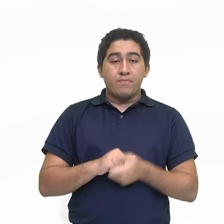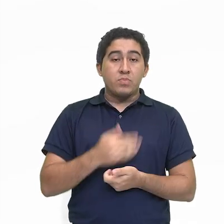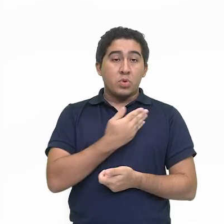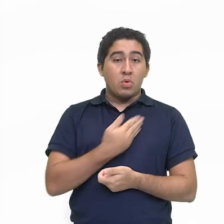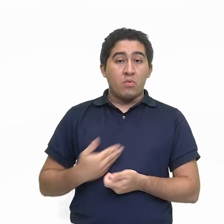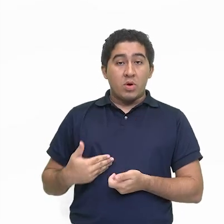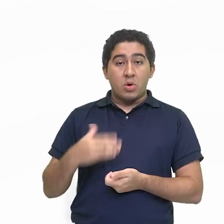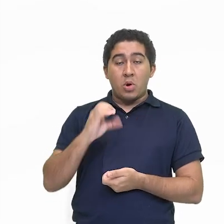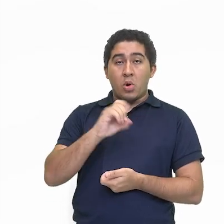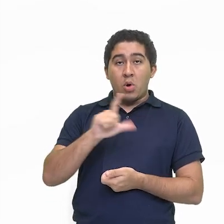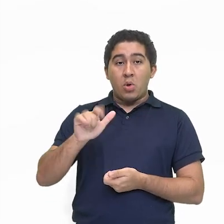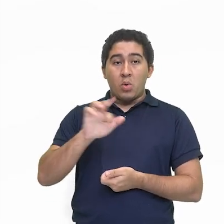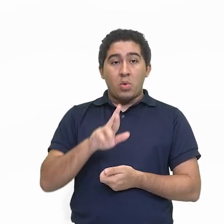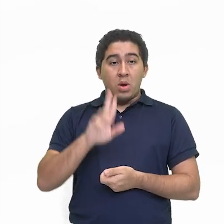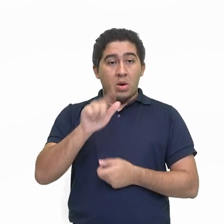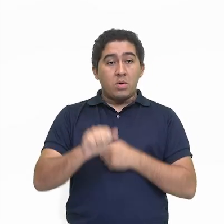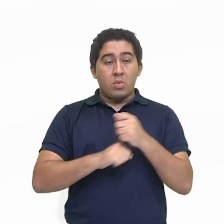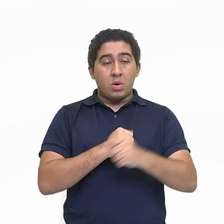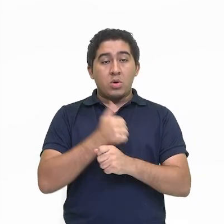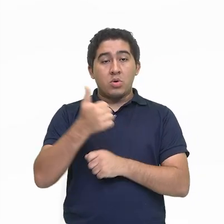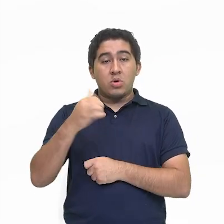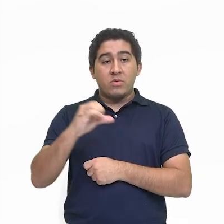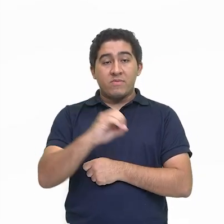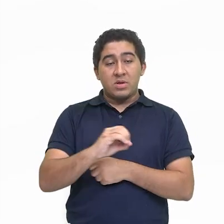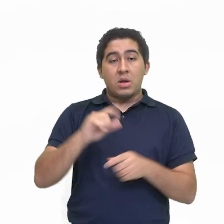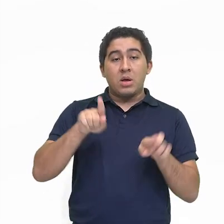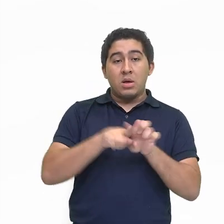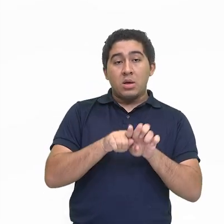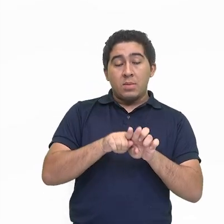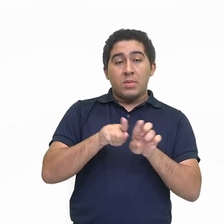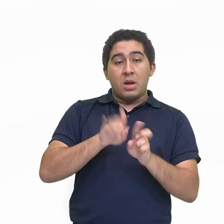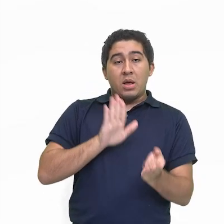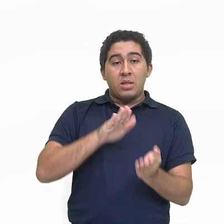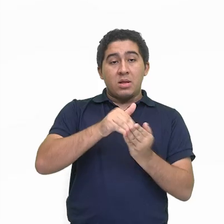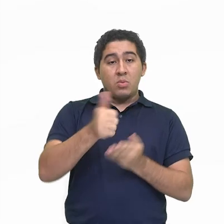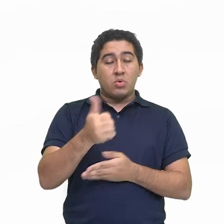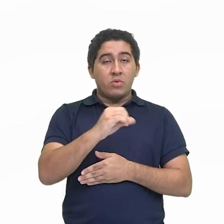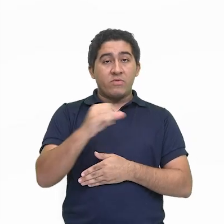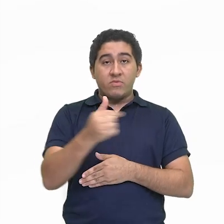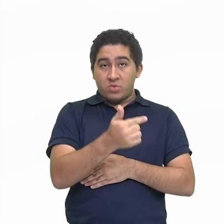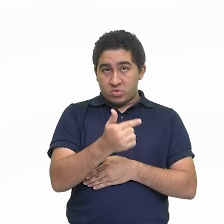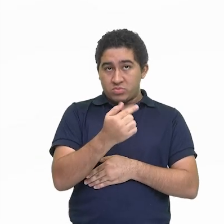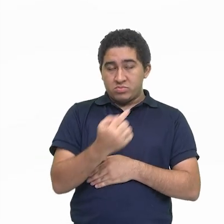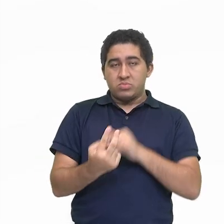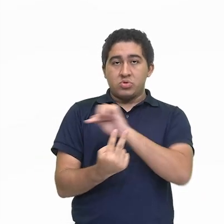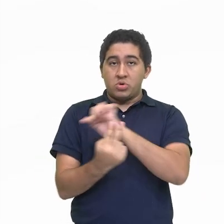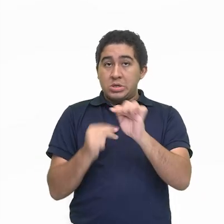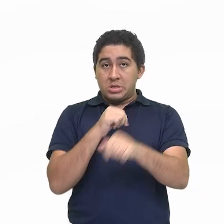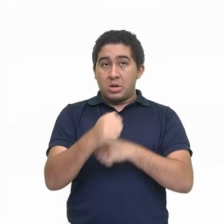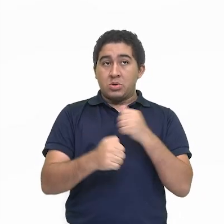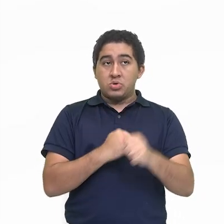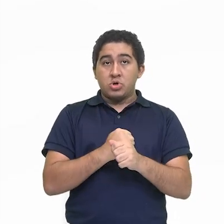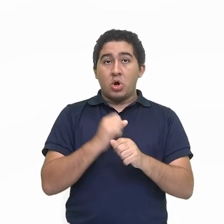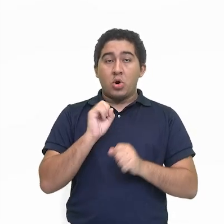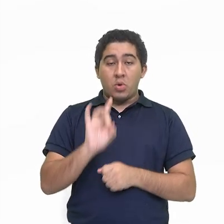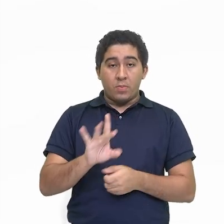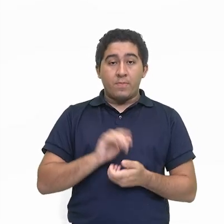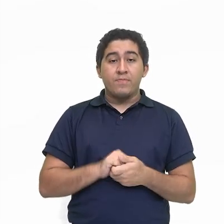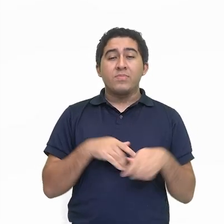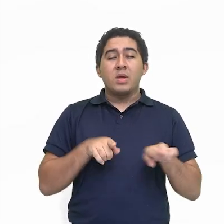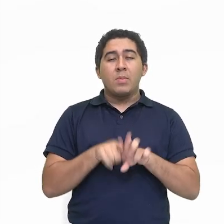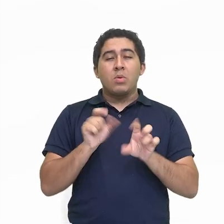de 90 a 92. Percebam que durou 2 anos, né? Vamos já falar sobre isso. Foi marcado por tentativas